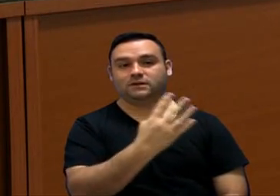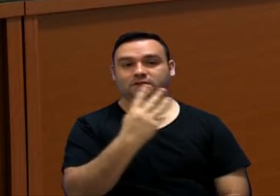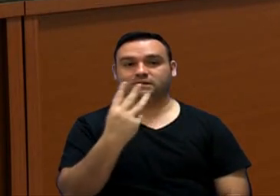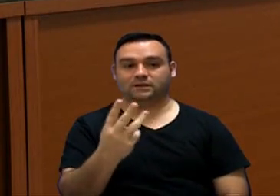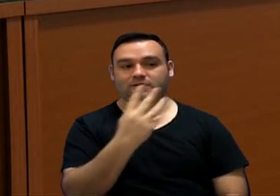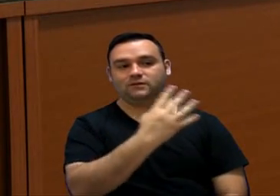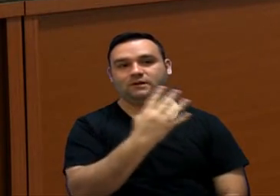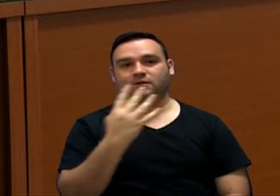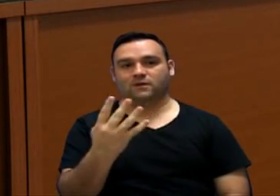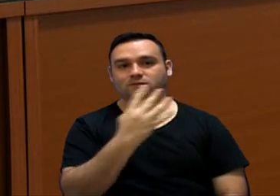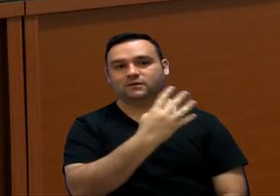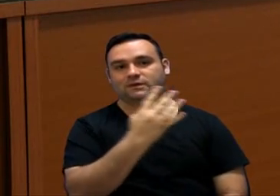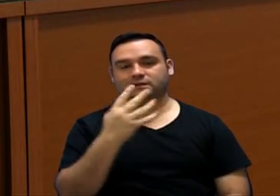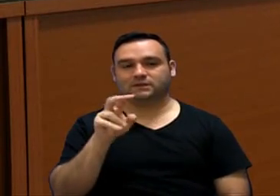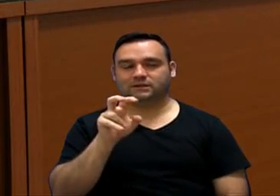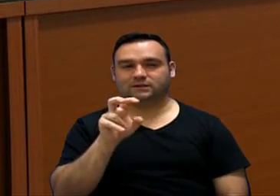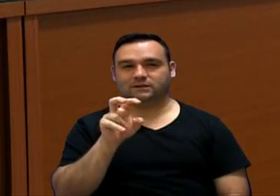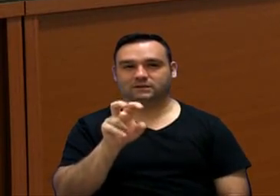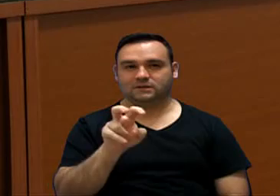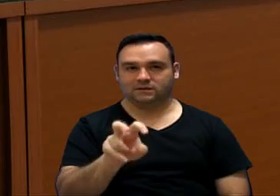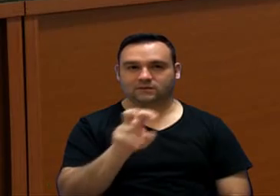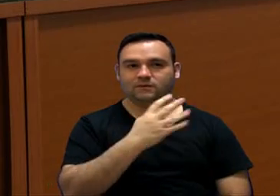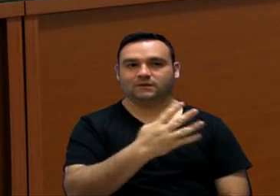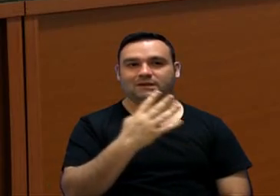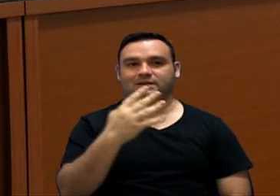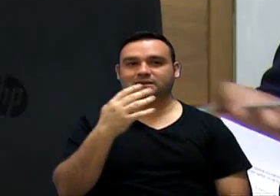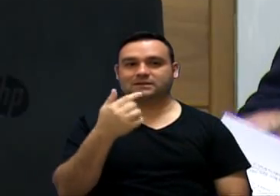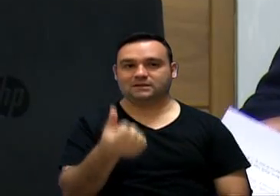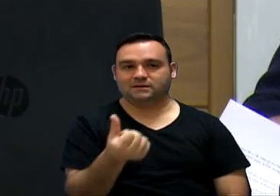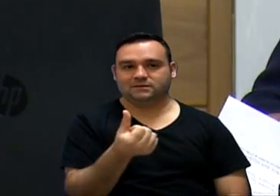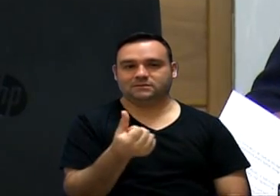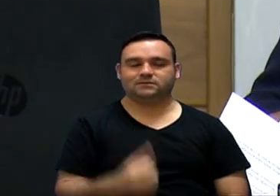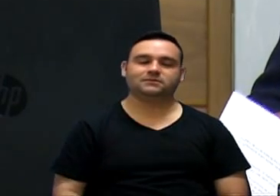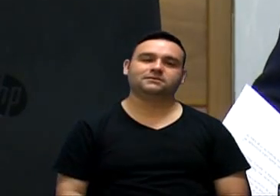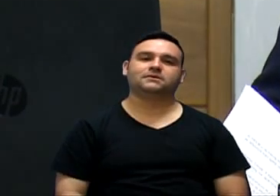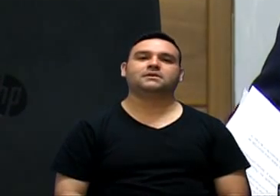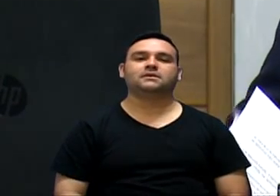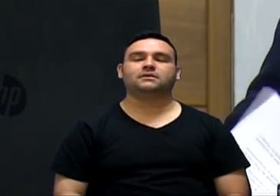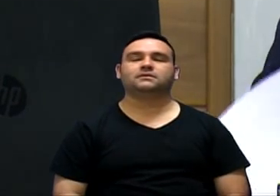42, 43, 44, 45 e 46.